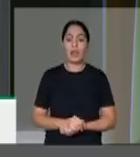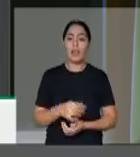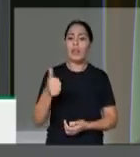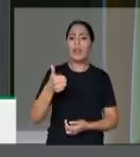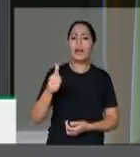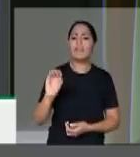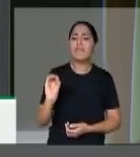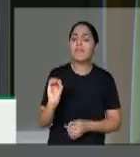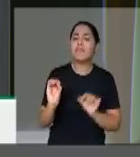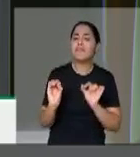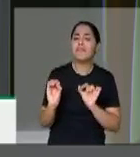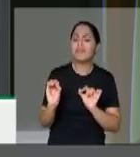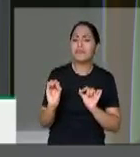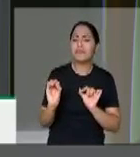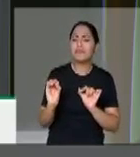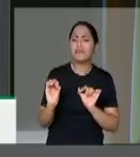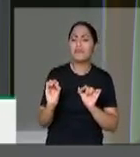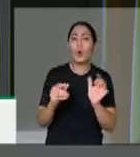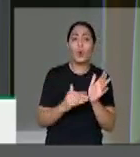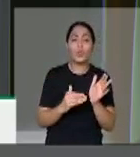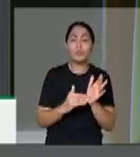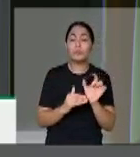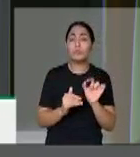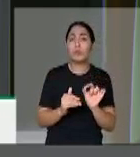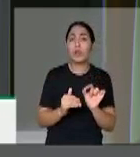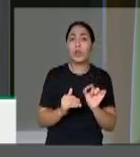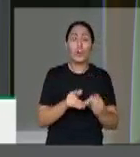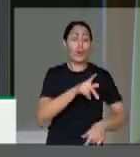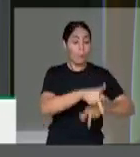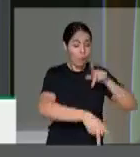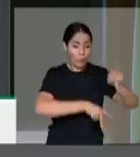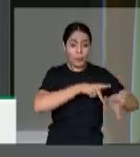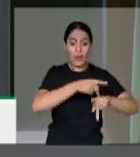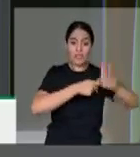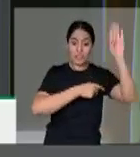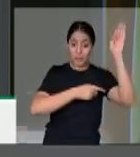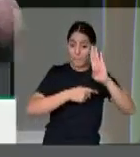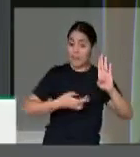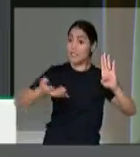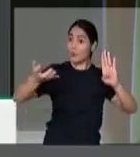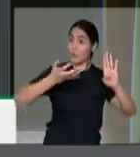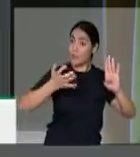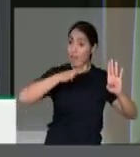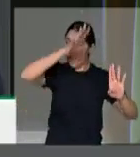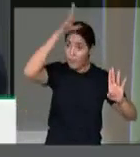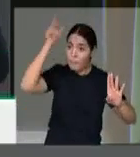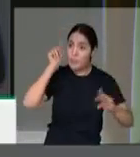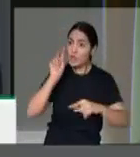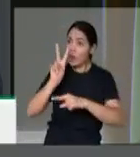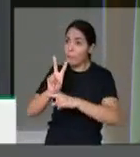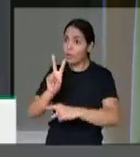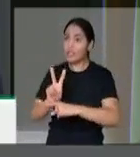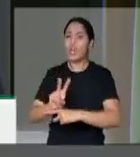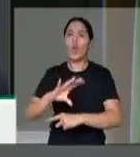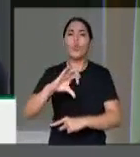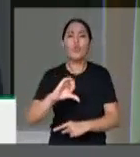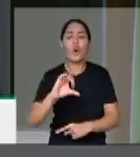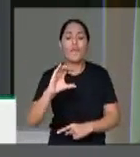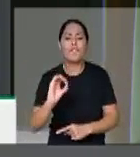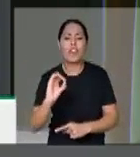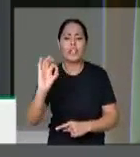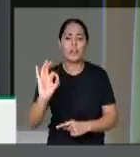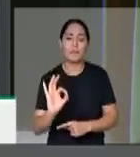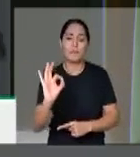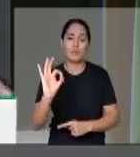razão, o povo brasileiro quer preservar a Amazônia, 90% da população